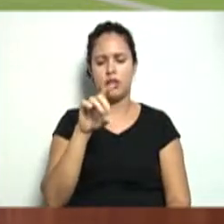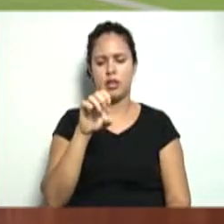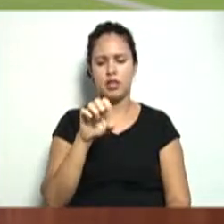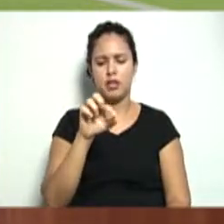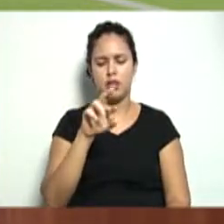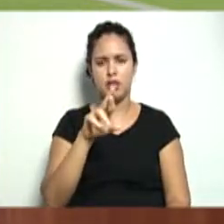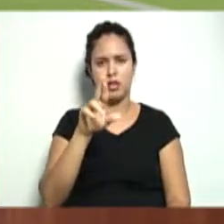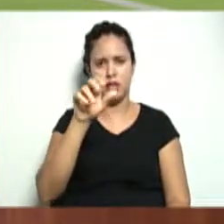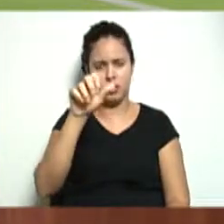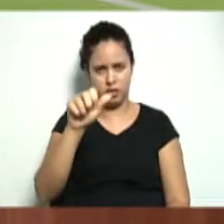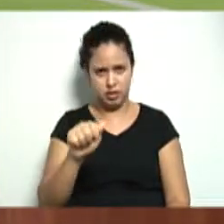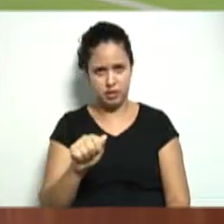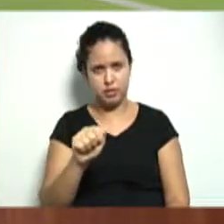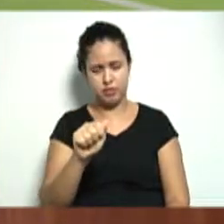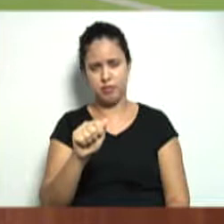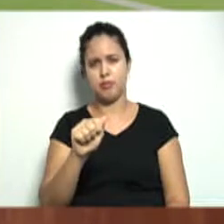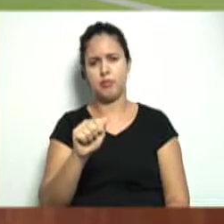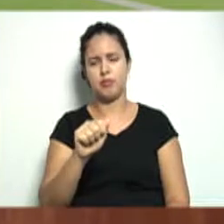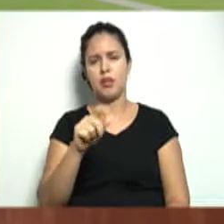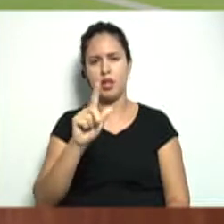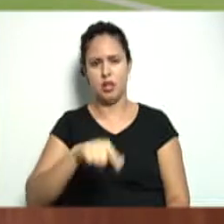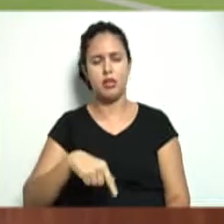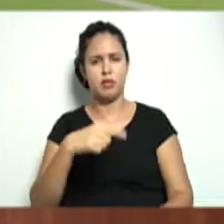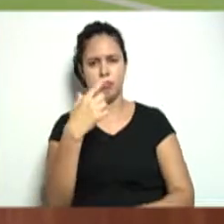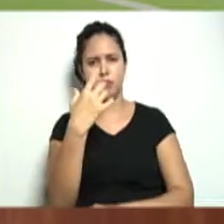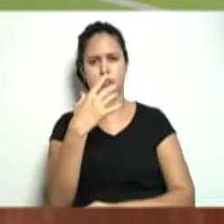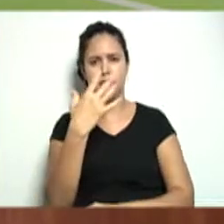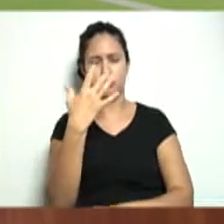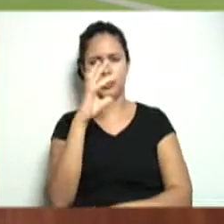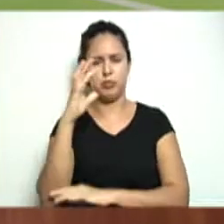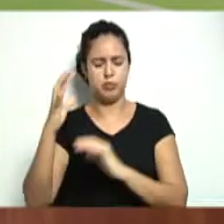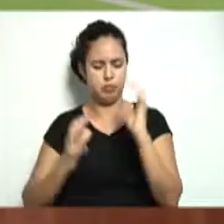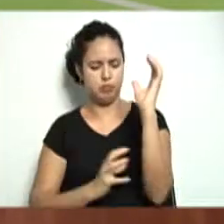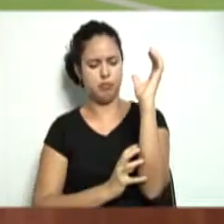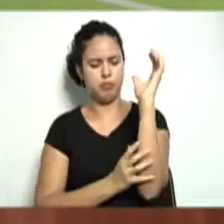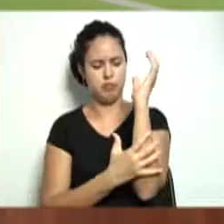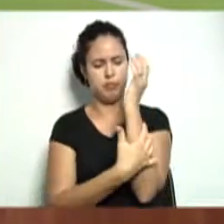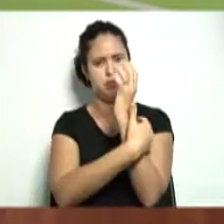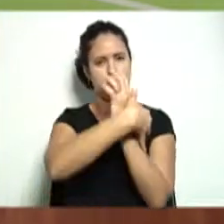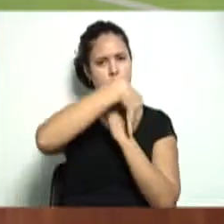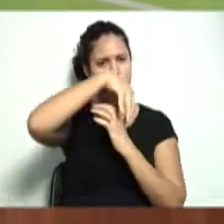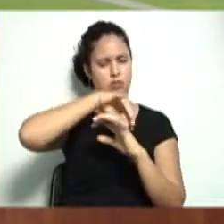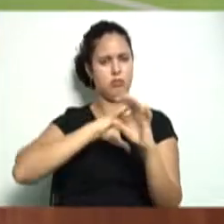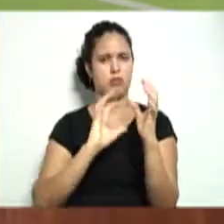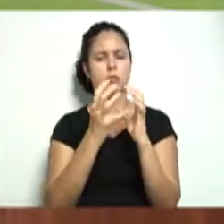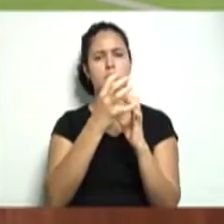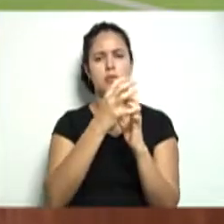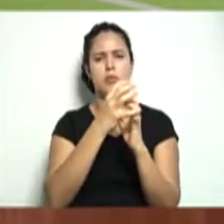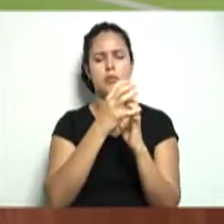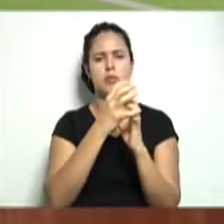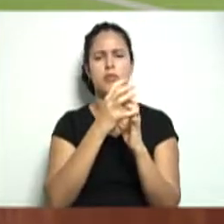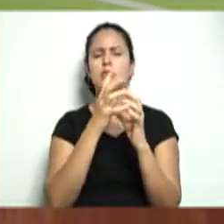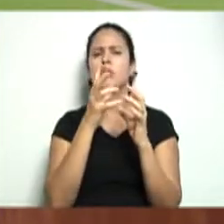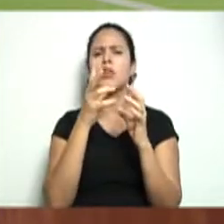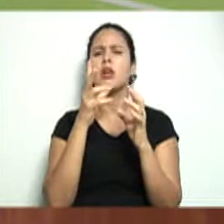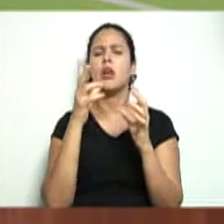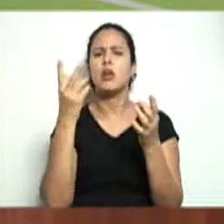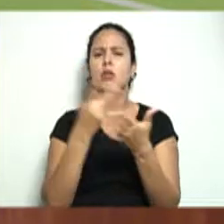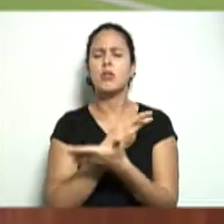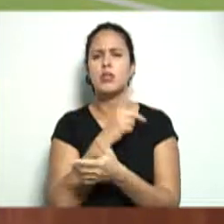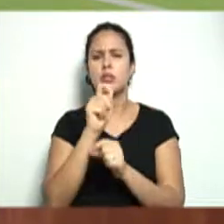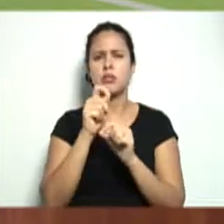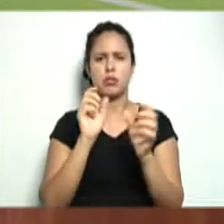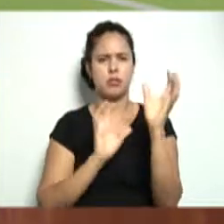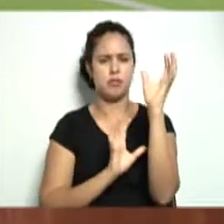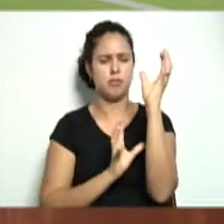Era uma trepadeira. Era com H, viu? E aí, o que acontece na trepadeira no muro? Ela se